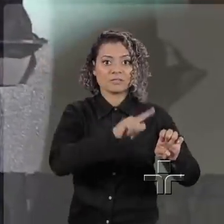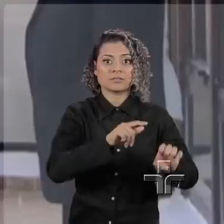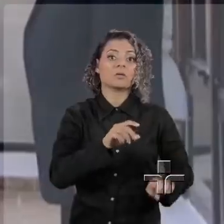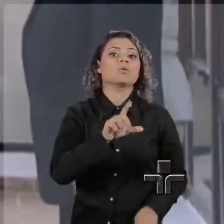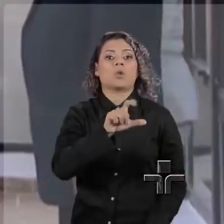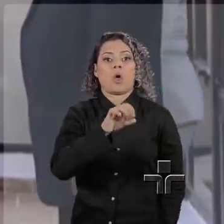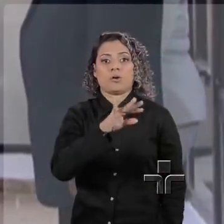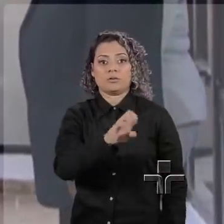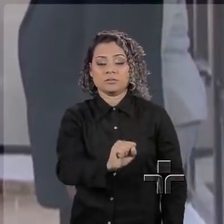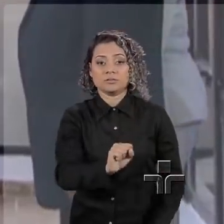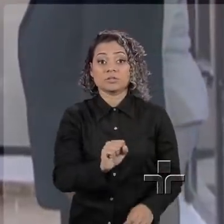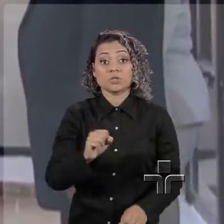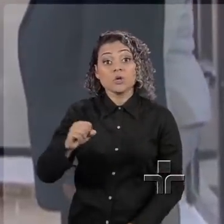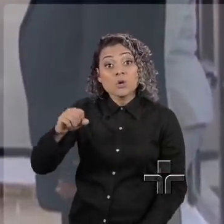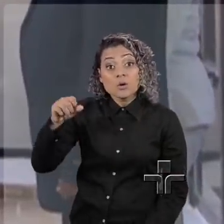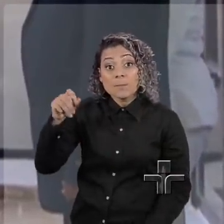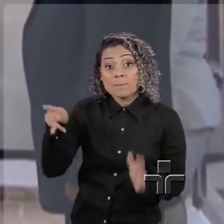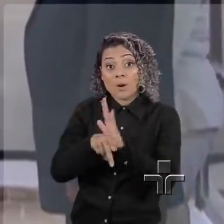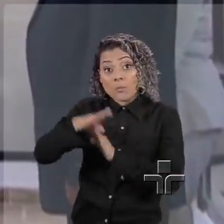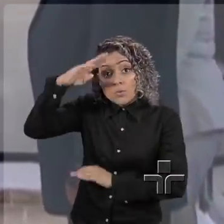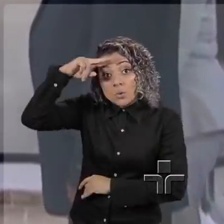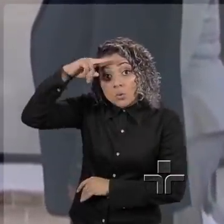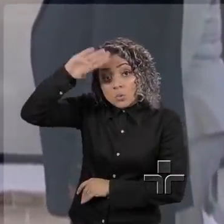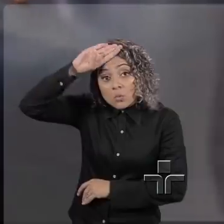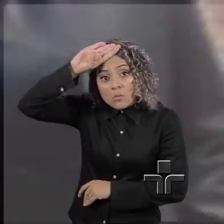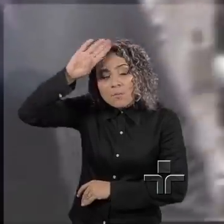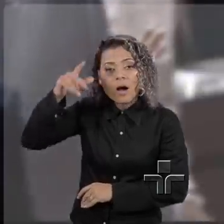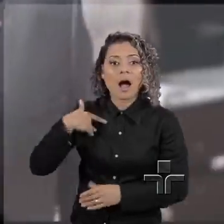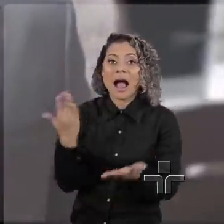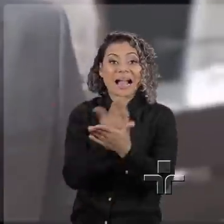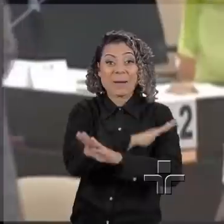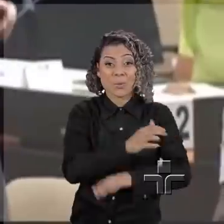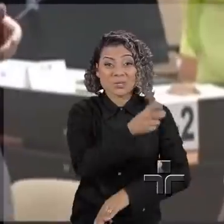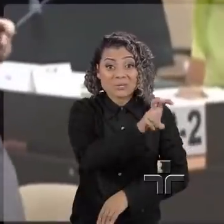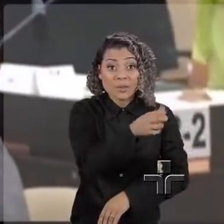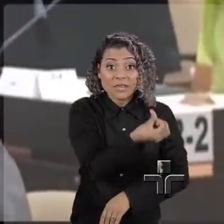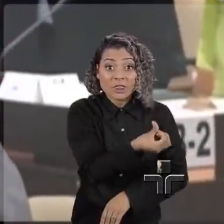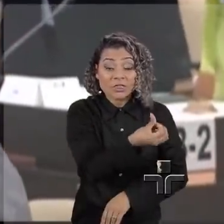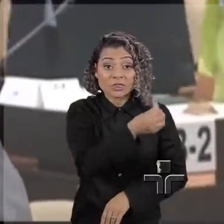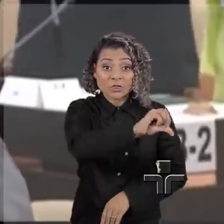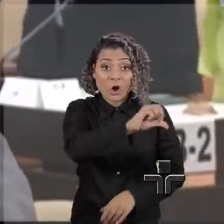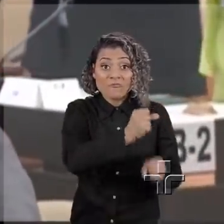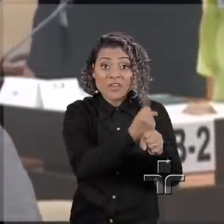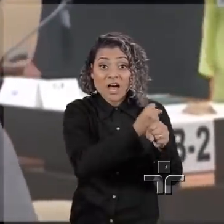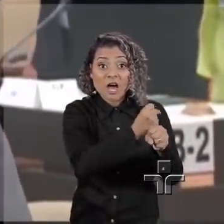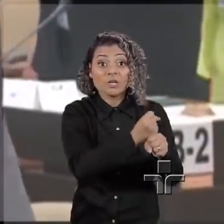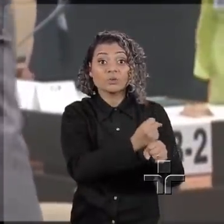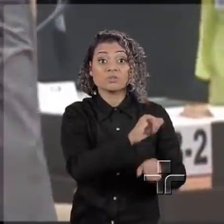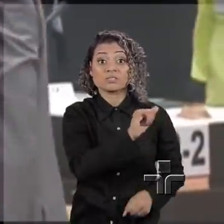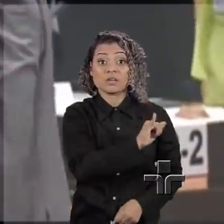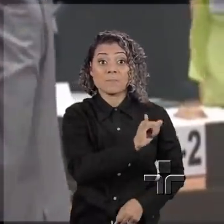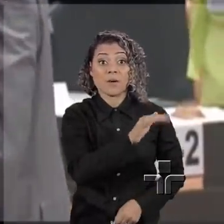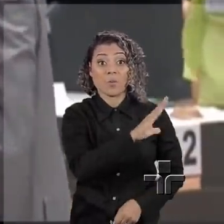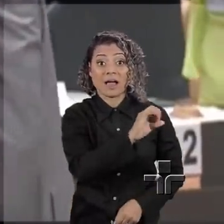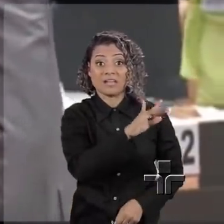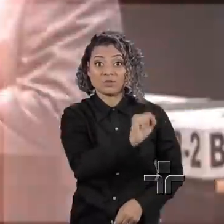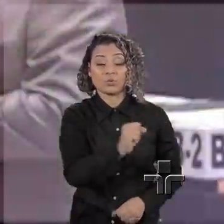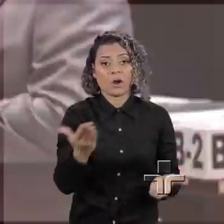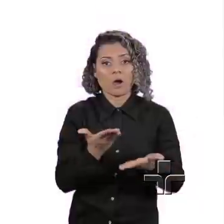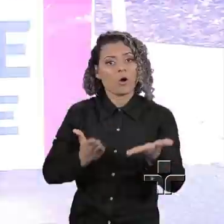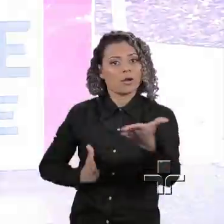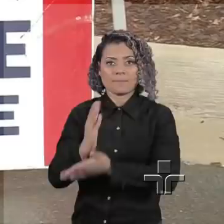Obrador. Cuba fez história e encerrou 59 anos dos irmãos Castro no poder. Elegeu Miguel